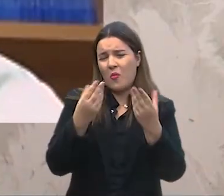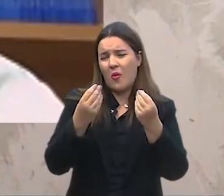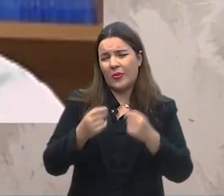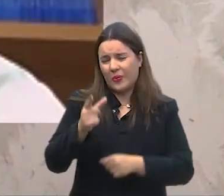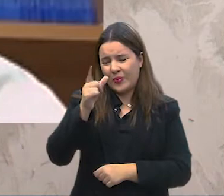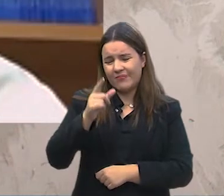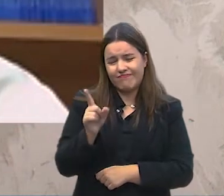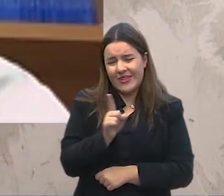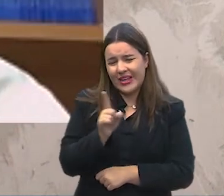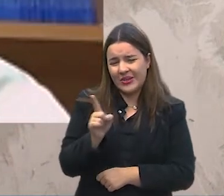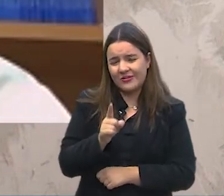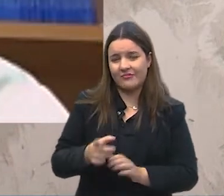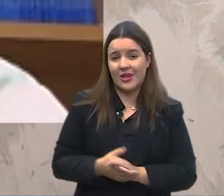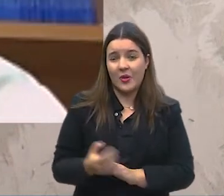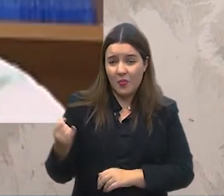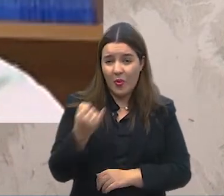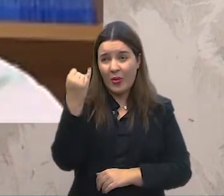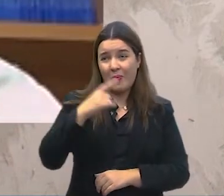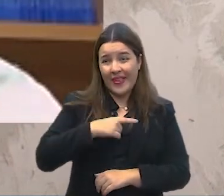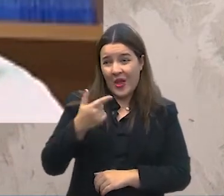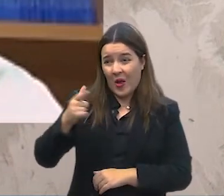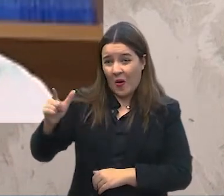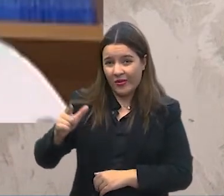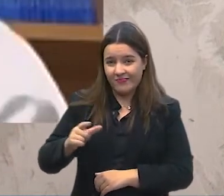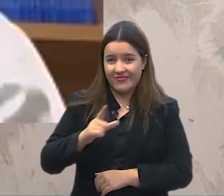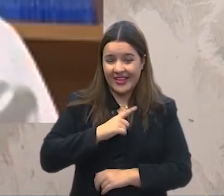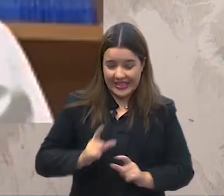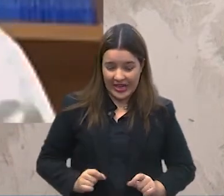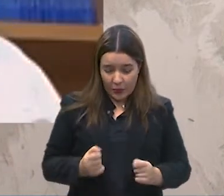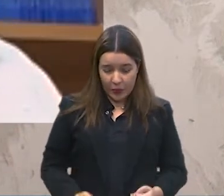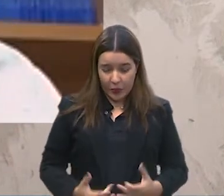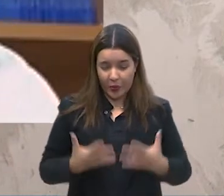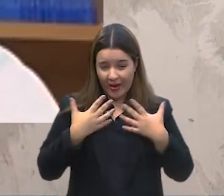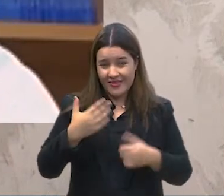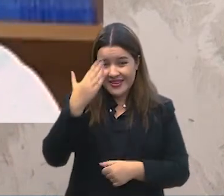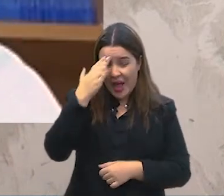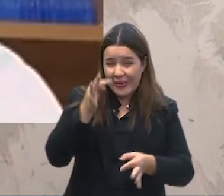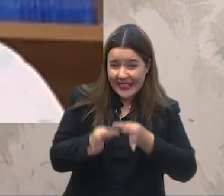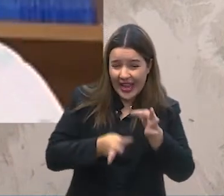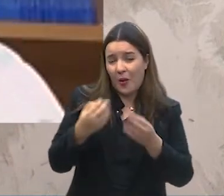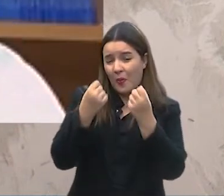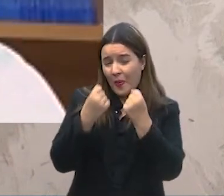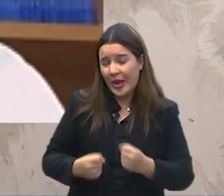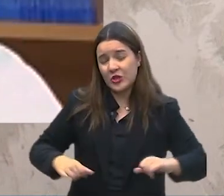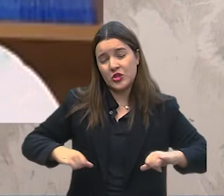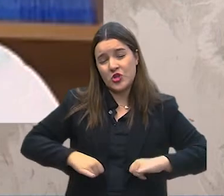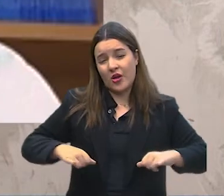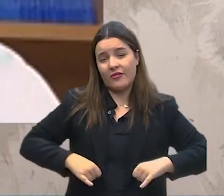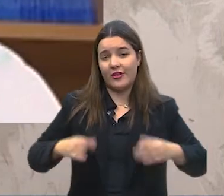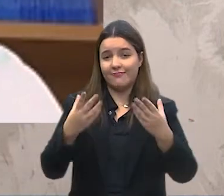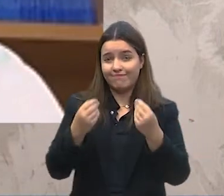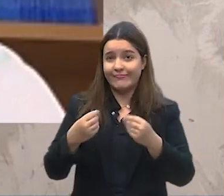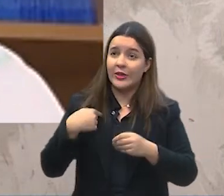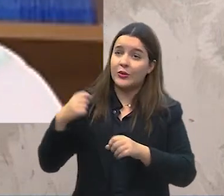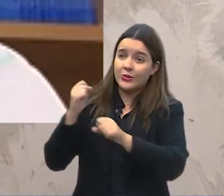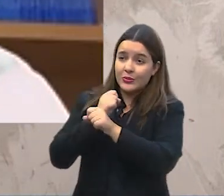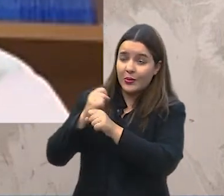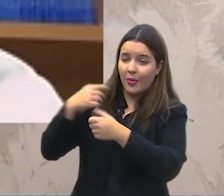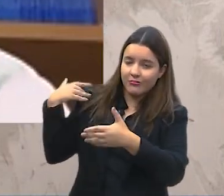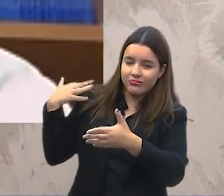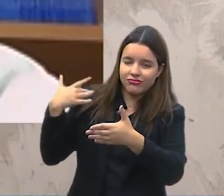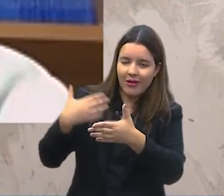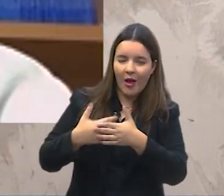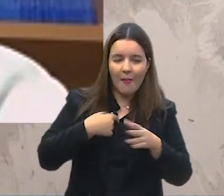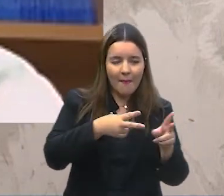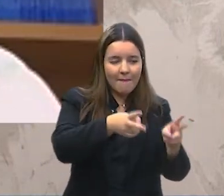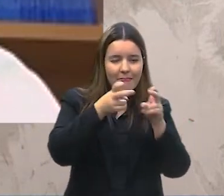da intervenção. Isso é muito importante de saber, e eu tenho percebido ao longo dos anos que isso vem acontecendo, tá? A